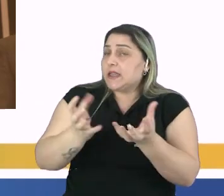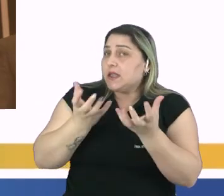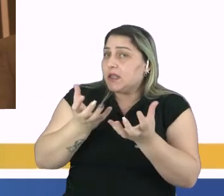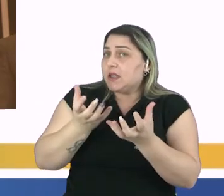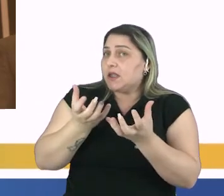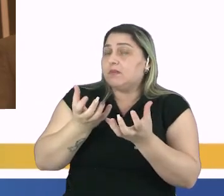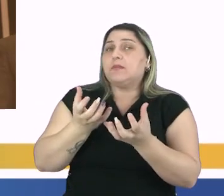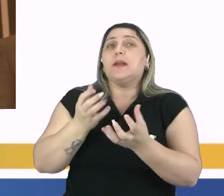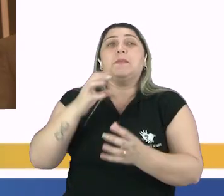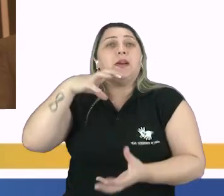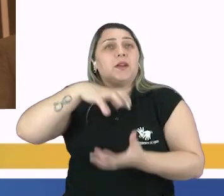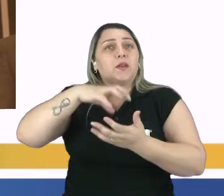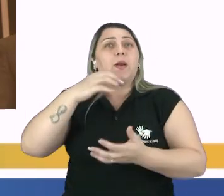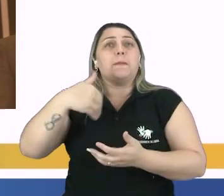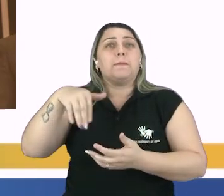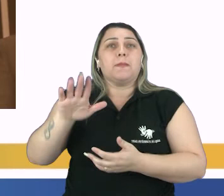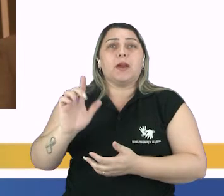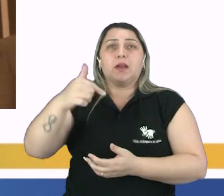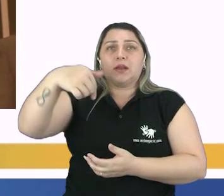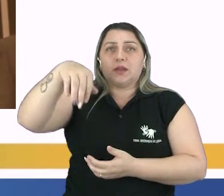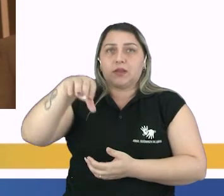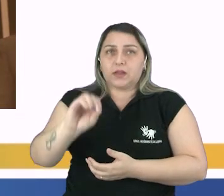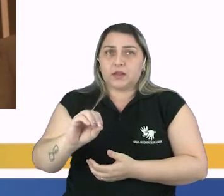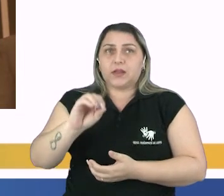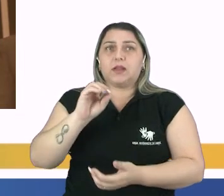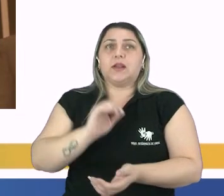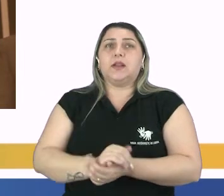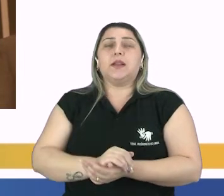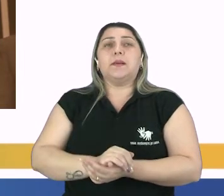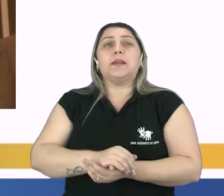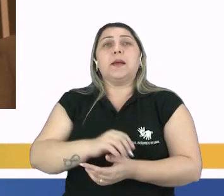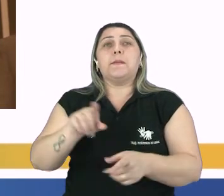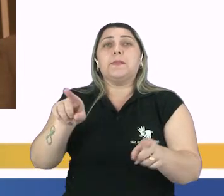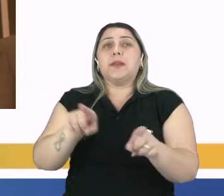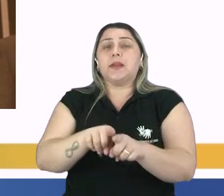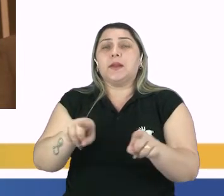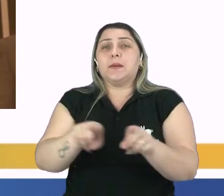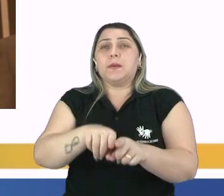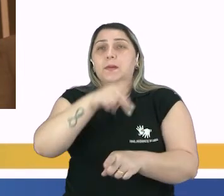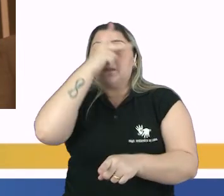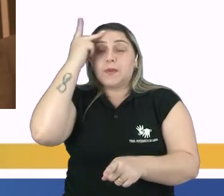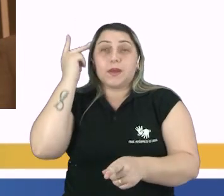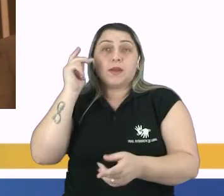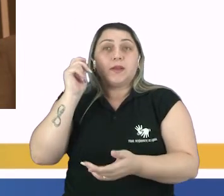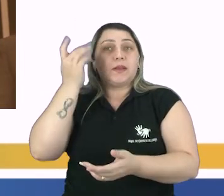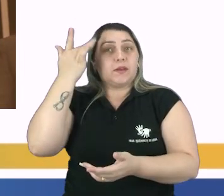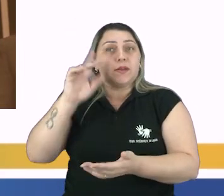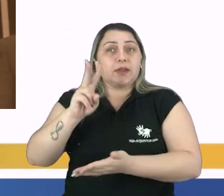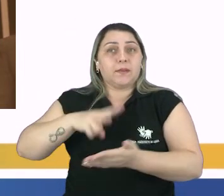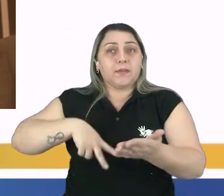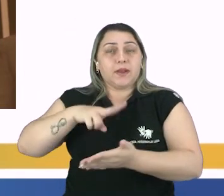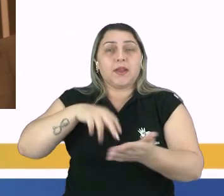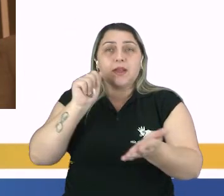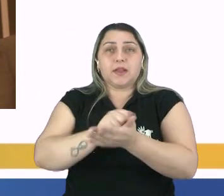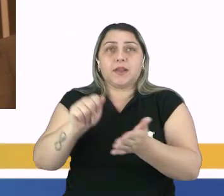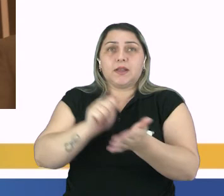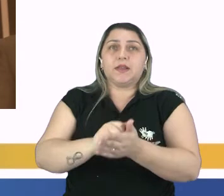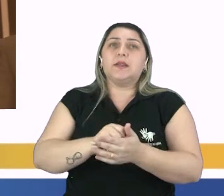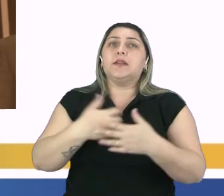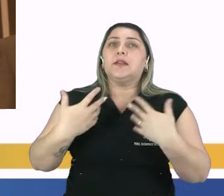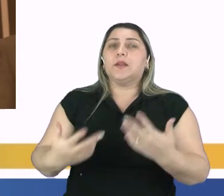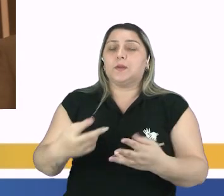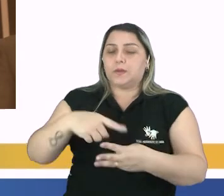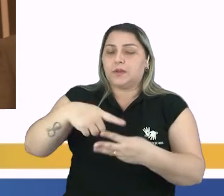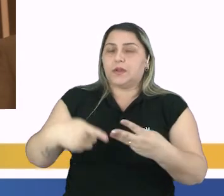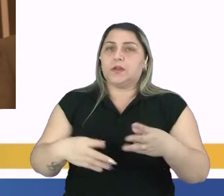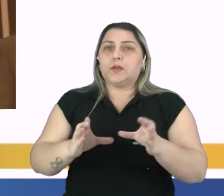quiserem. Para idosos com mais de 70 anos também é facultativo e também para os analfabetos, certo? Então, para esses